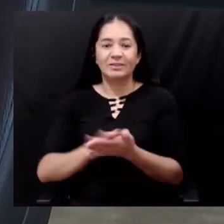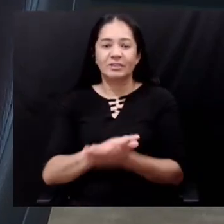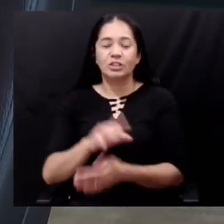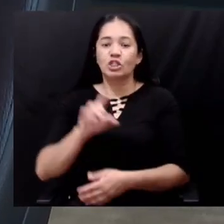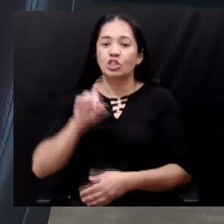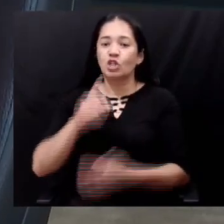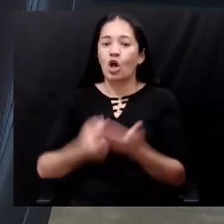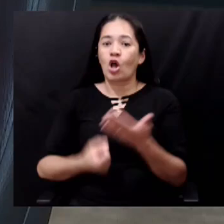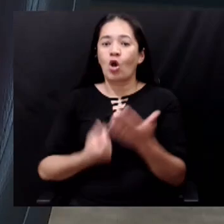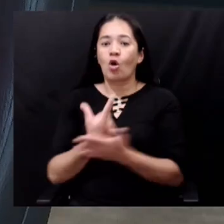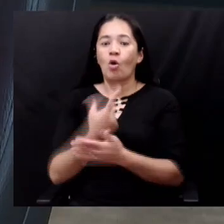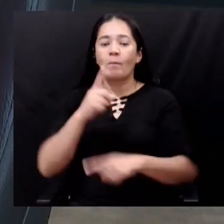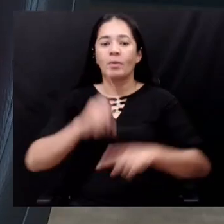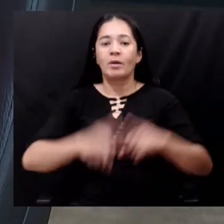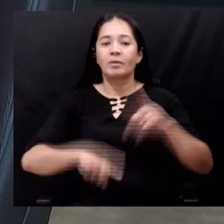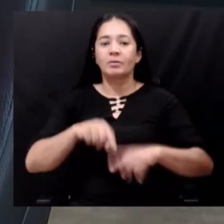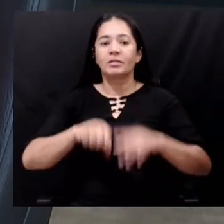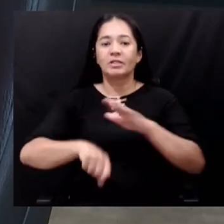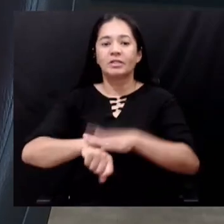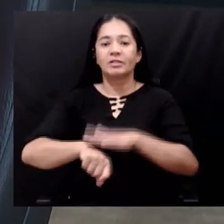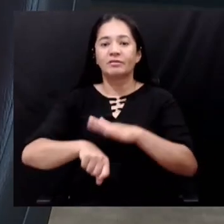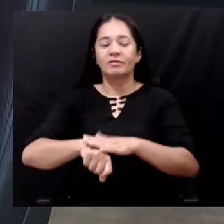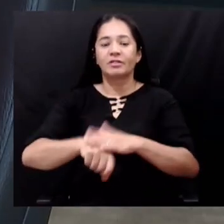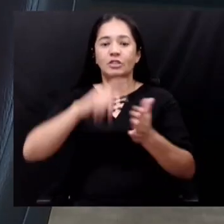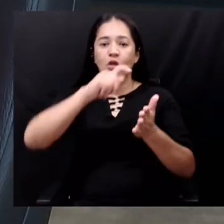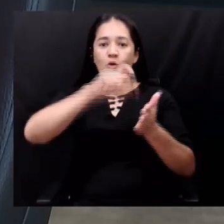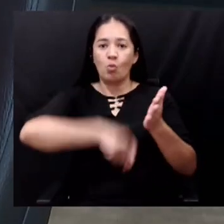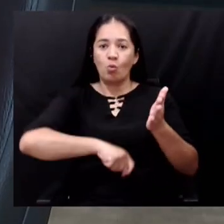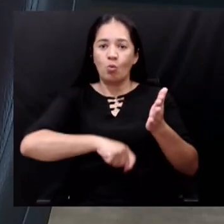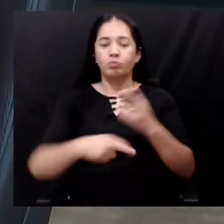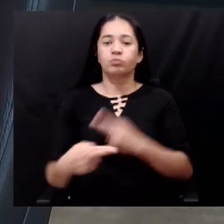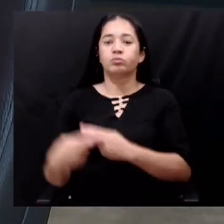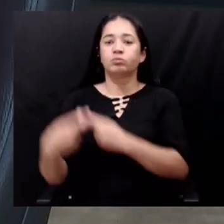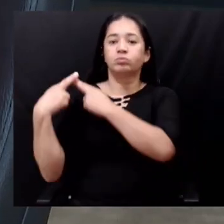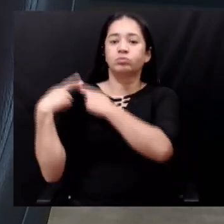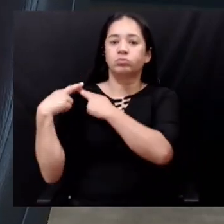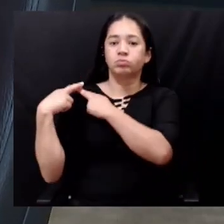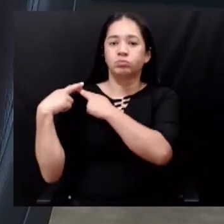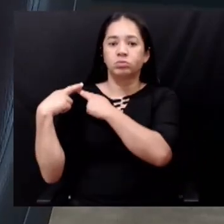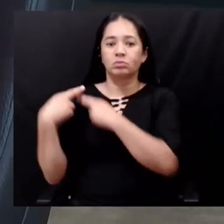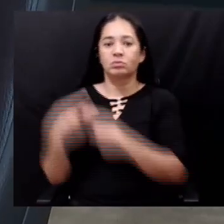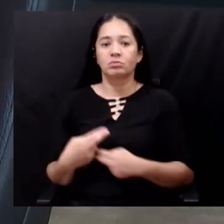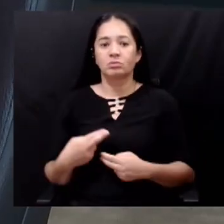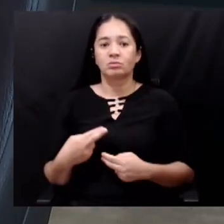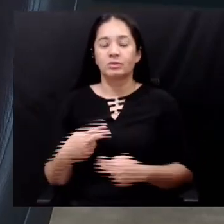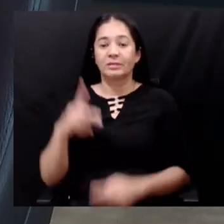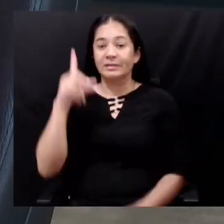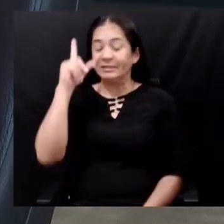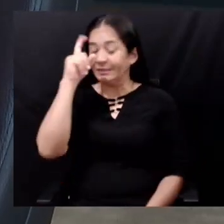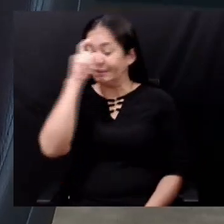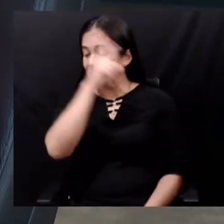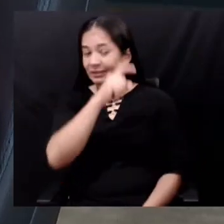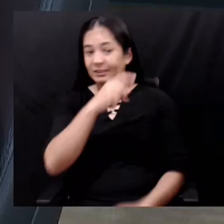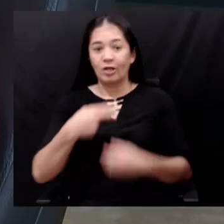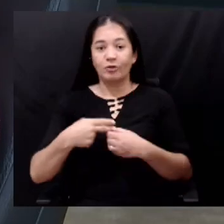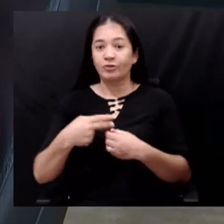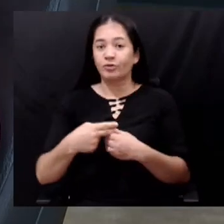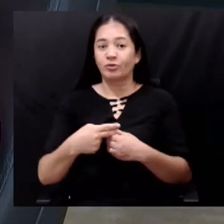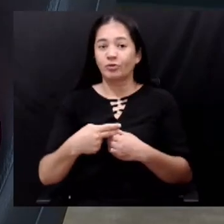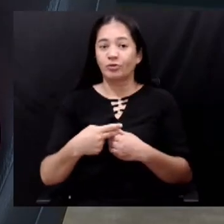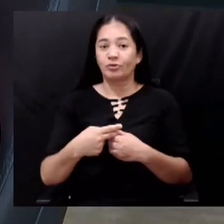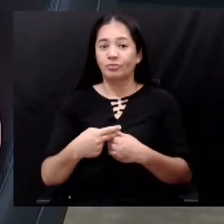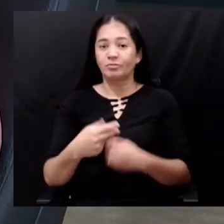aí faria um contrato de responsabilidade, que é dificílimo, a Unicamp nunca quis fazer comigo, porque